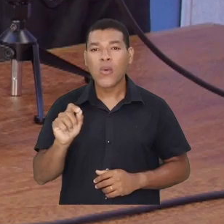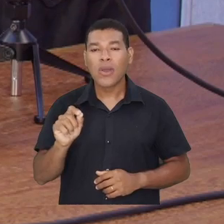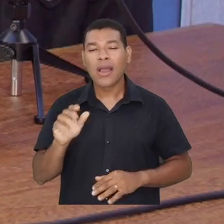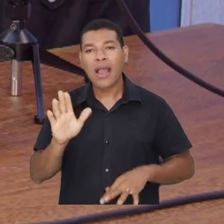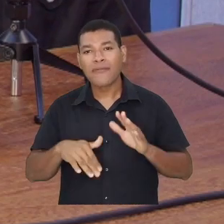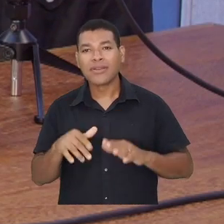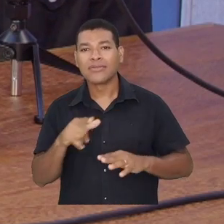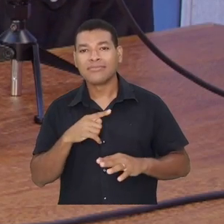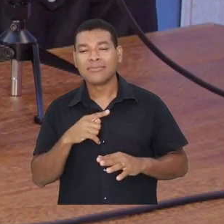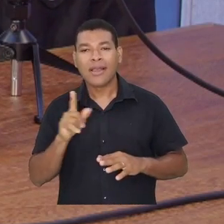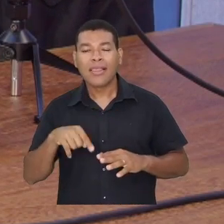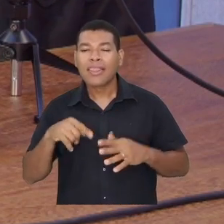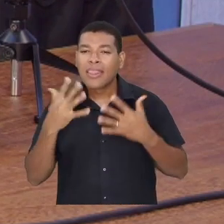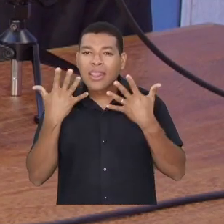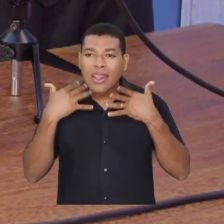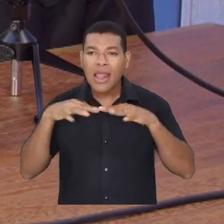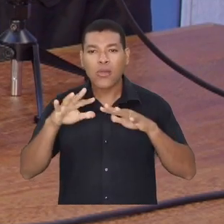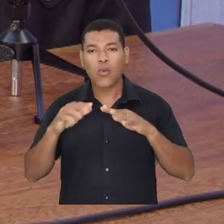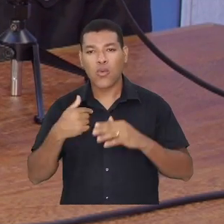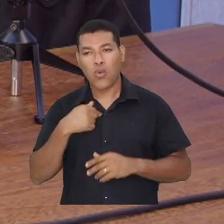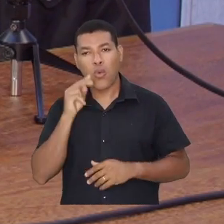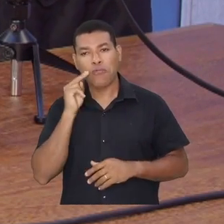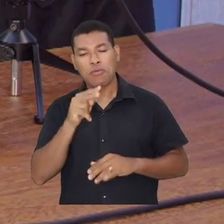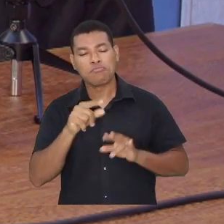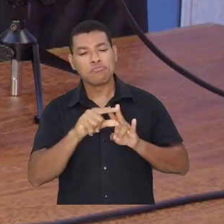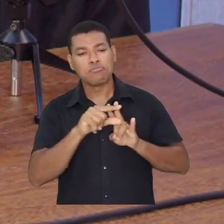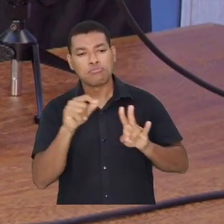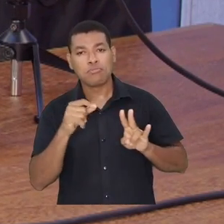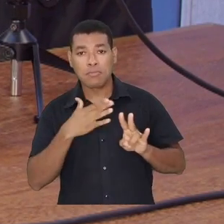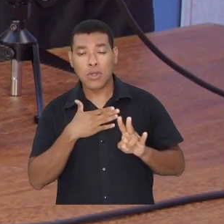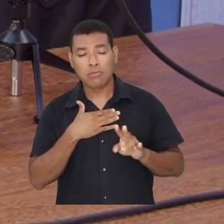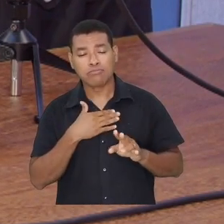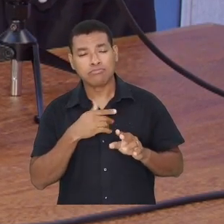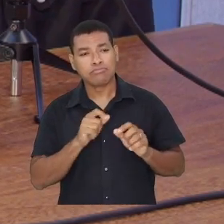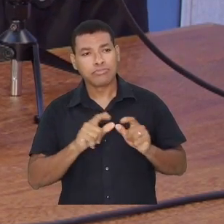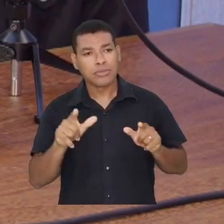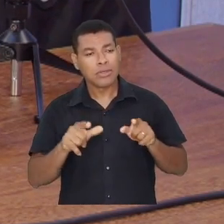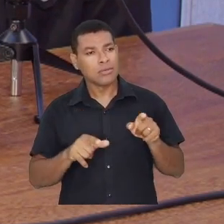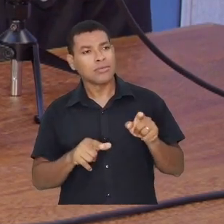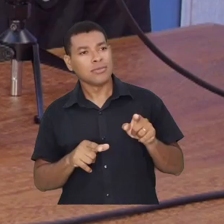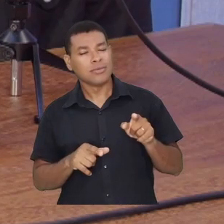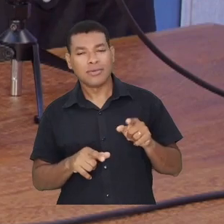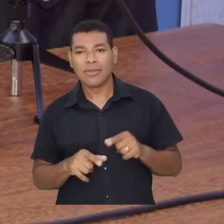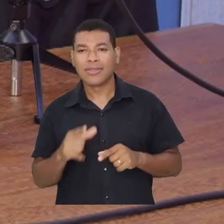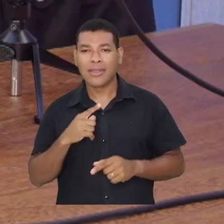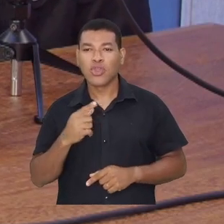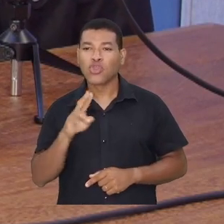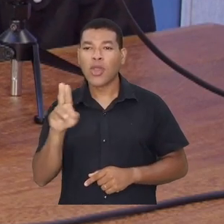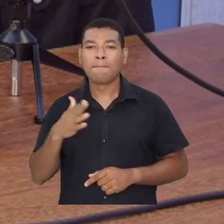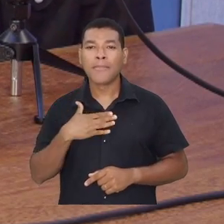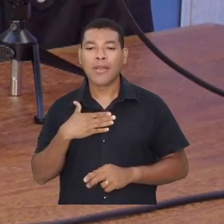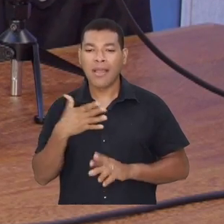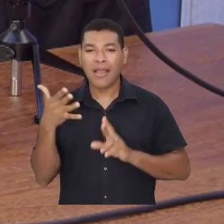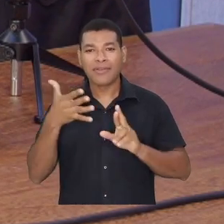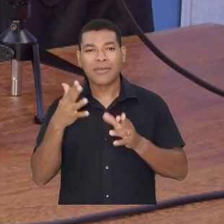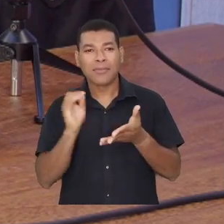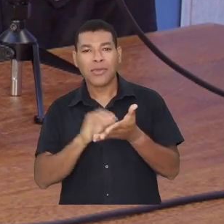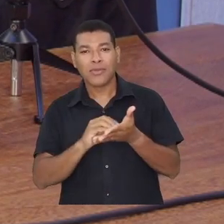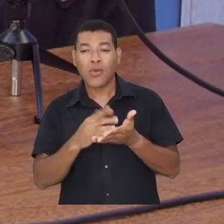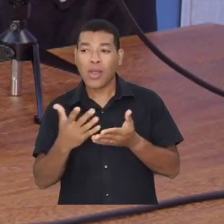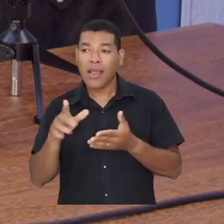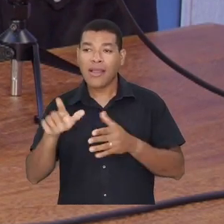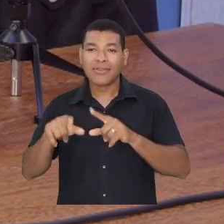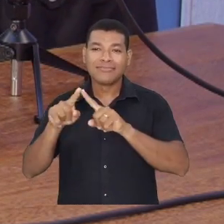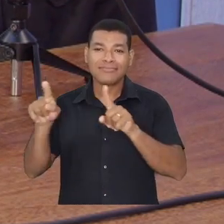vem organicamente. É quando eu abro meu LinkedIn, aí tem um post lá que, você foi mencionado num post. Aí ou é um colaborador